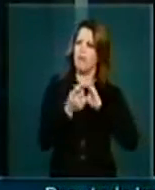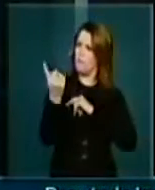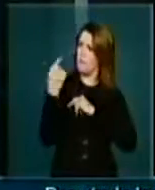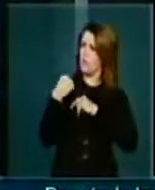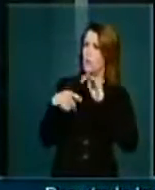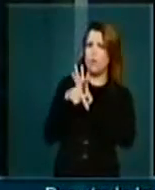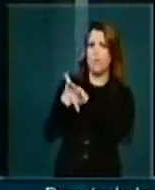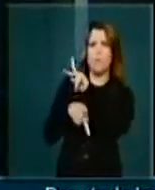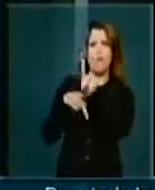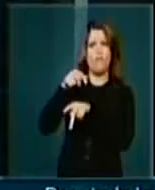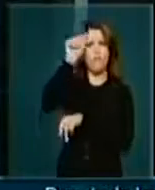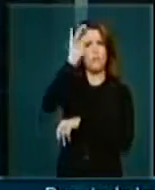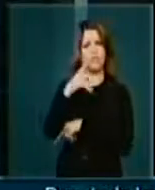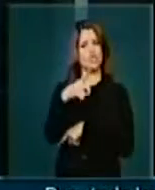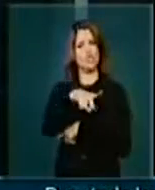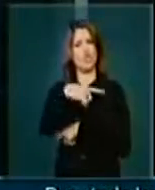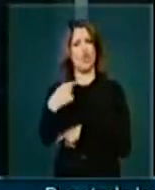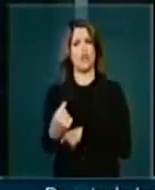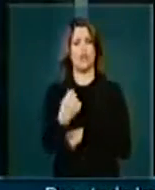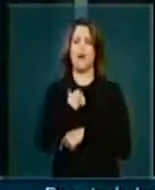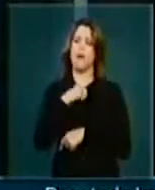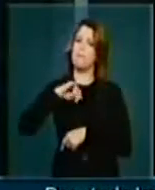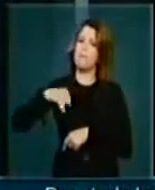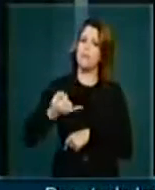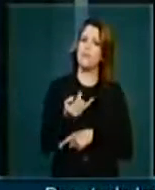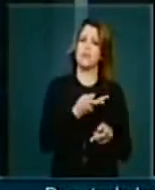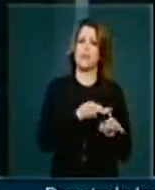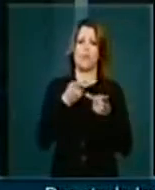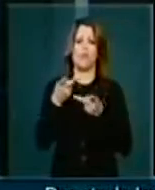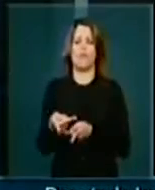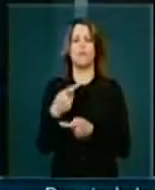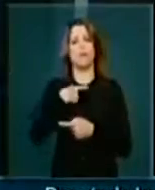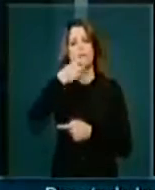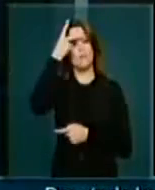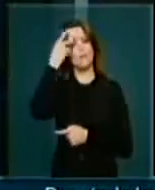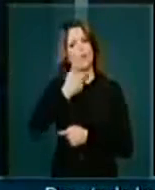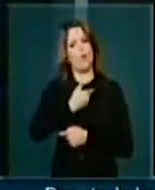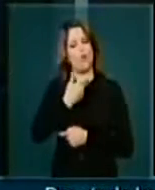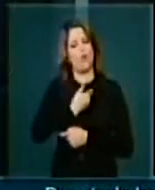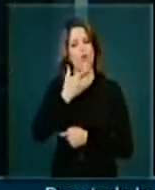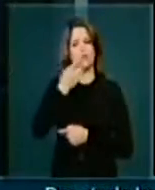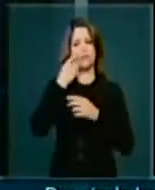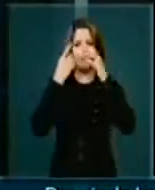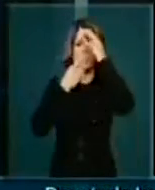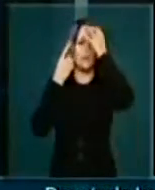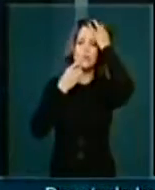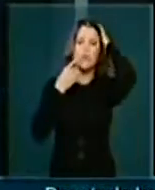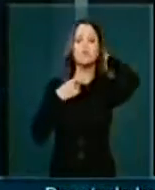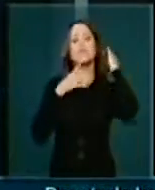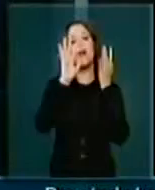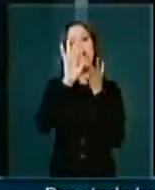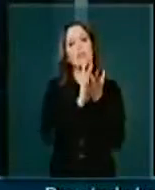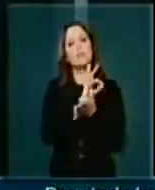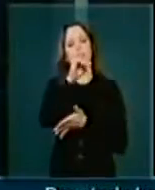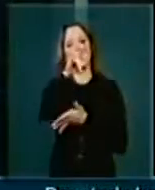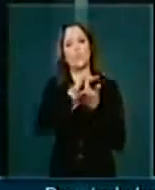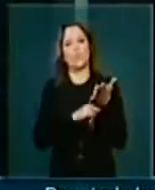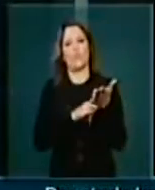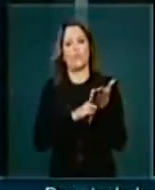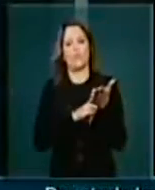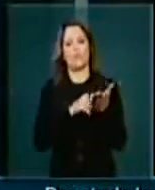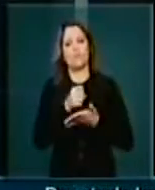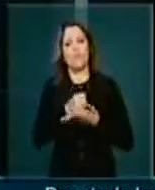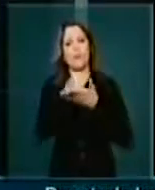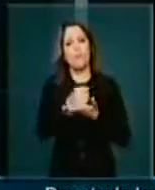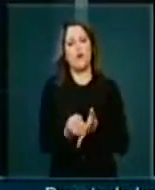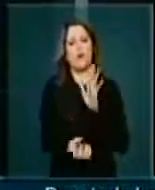brasileiro. Quero aproveitar a oportunidade e convidar os meus colegas parlamentares a assinar o documento